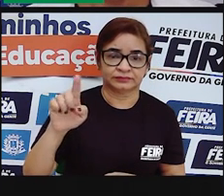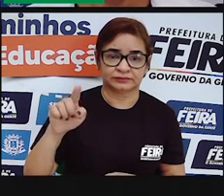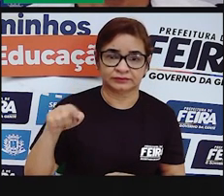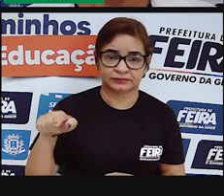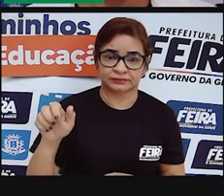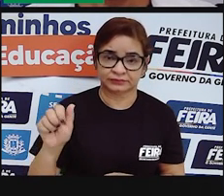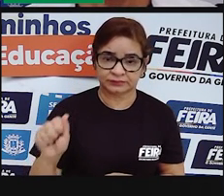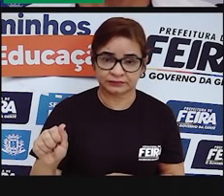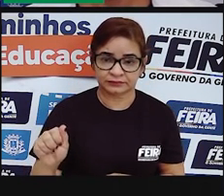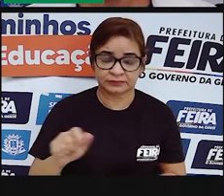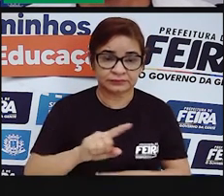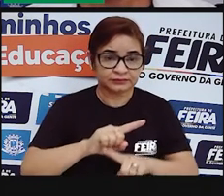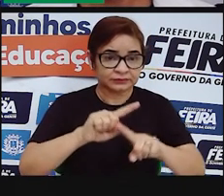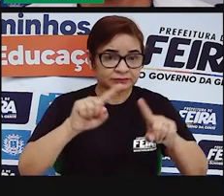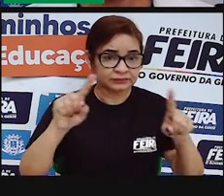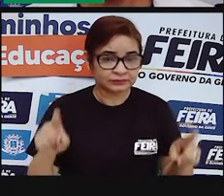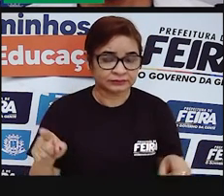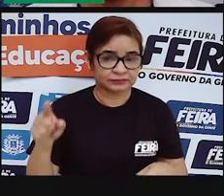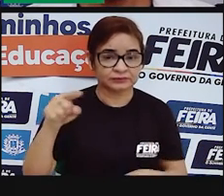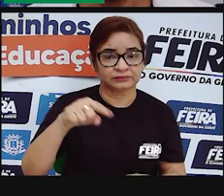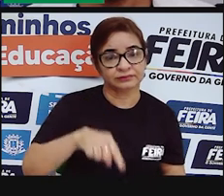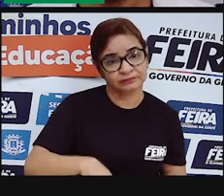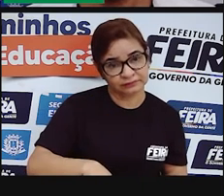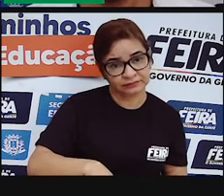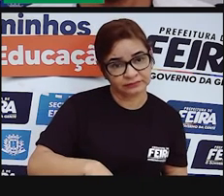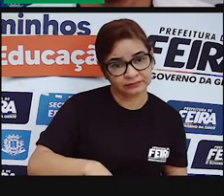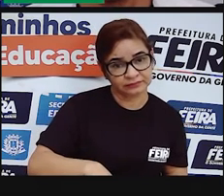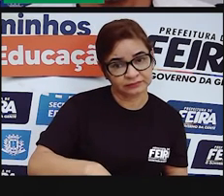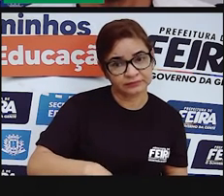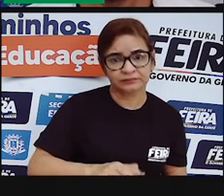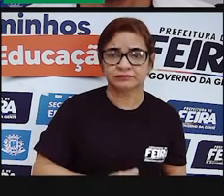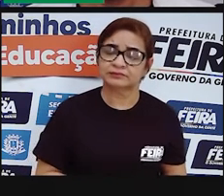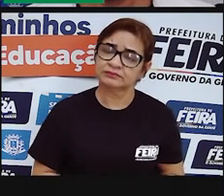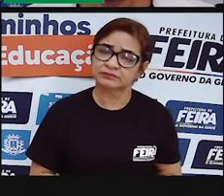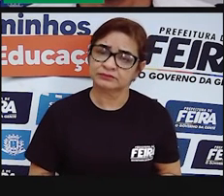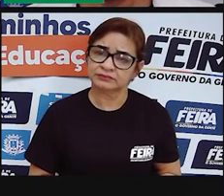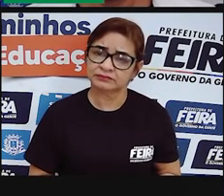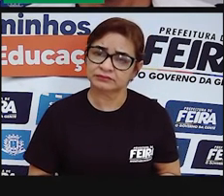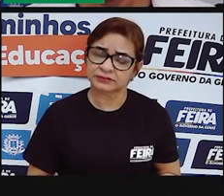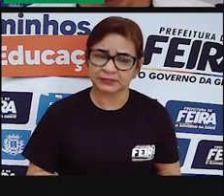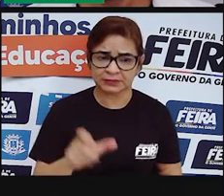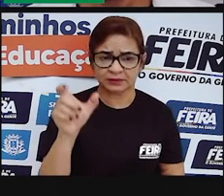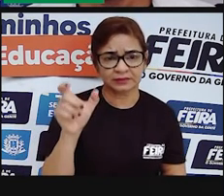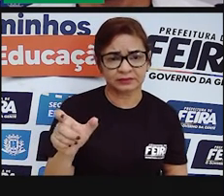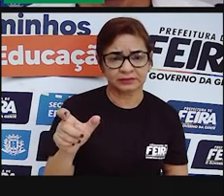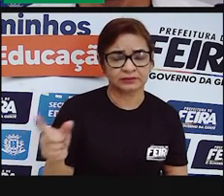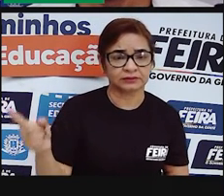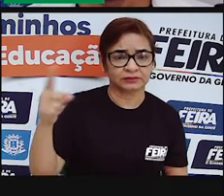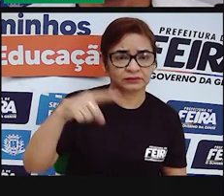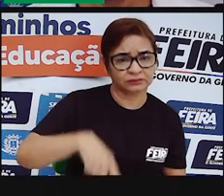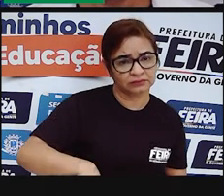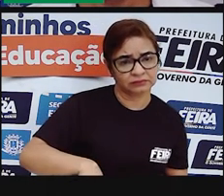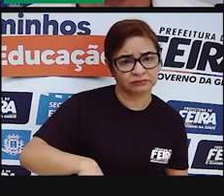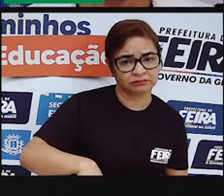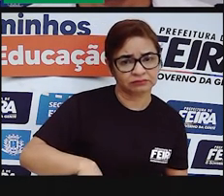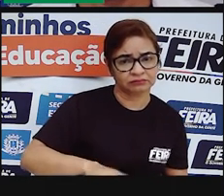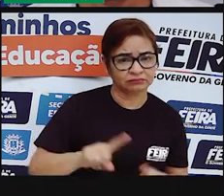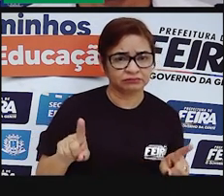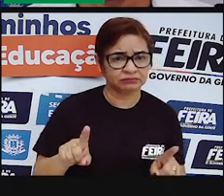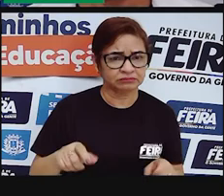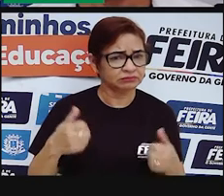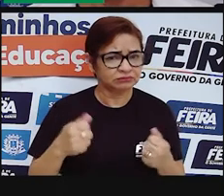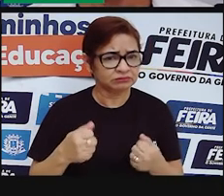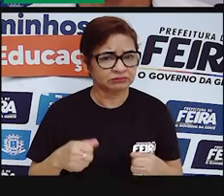dito anteriormente e eu não preciso repeti-lo. Paulo chegou, Teresa não. Eu não preciso